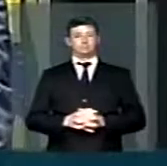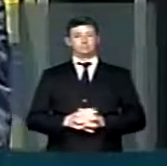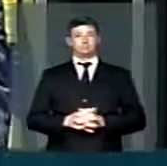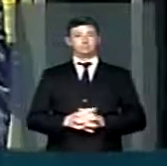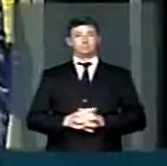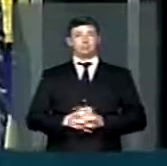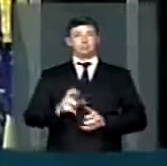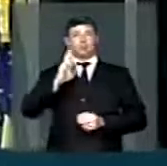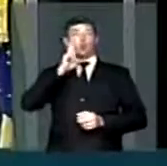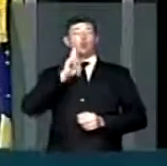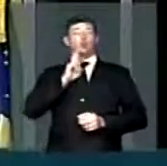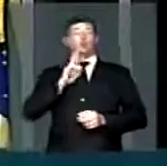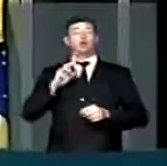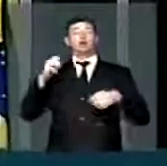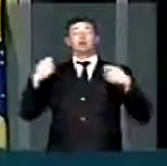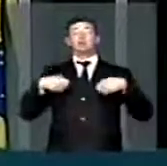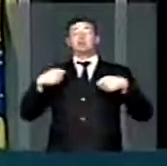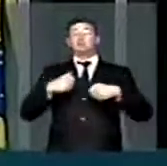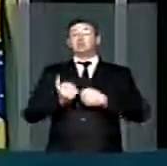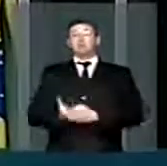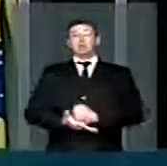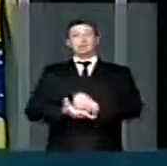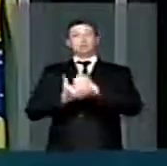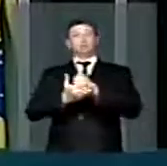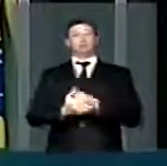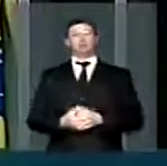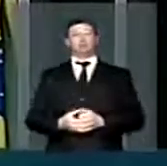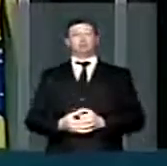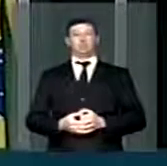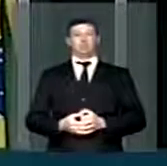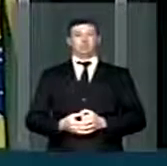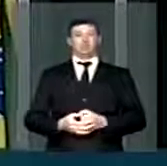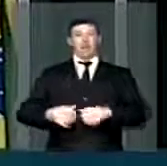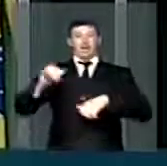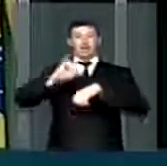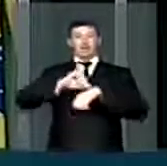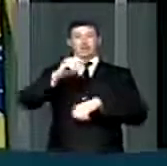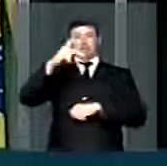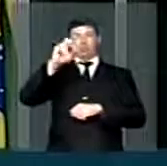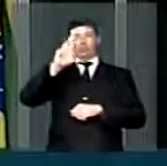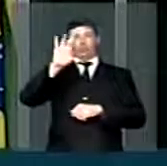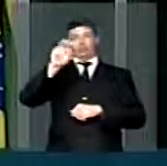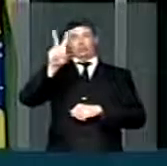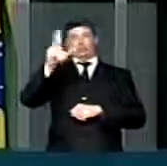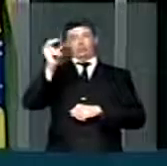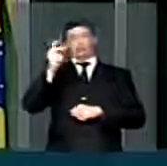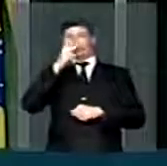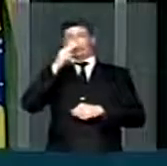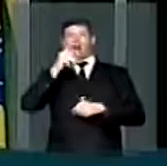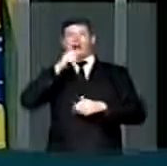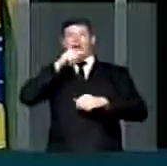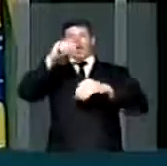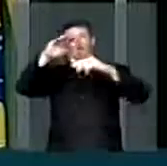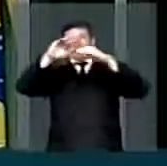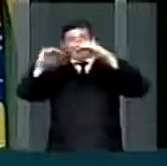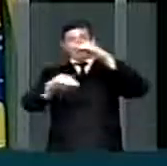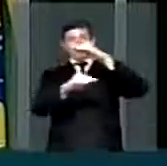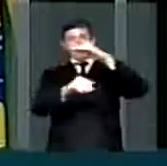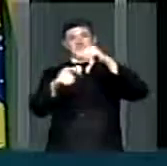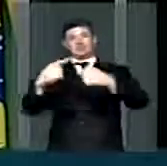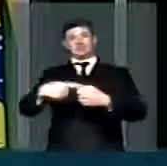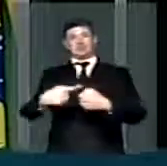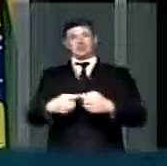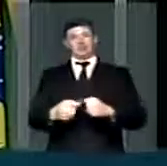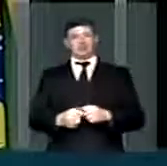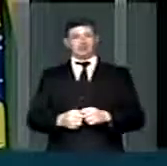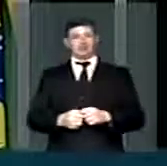Rondônia pede socorro, presidente. A capital, Porto Velho, está praticamente debaixo d'água. A